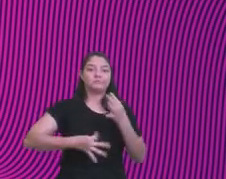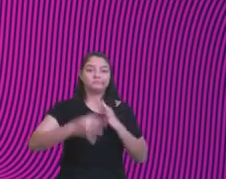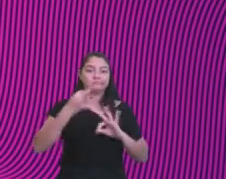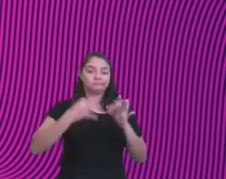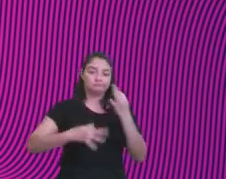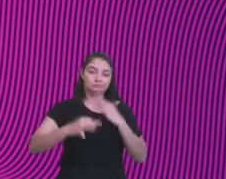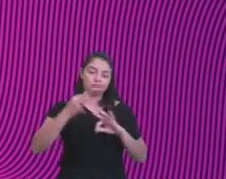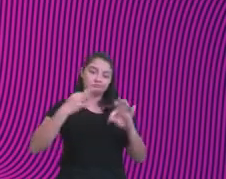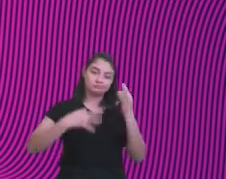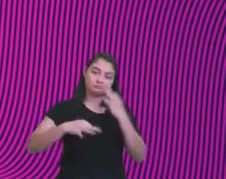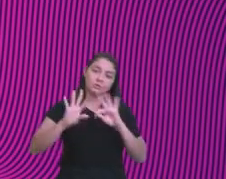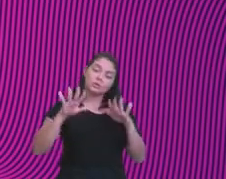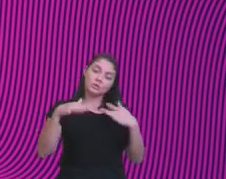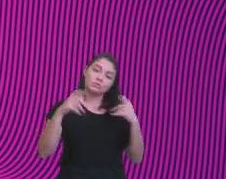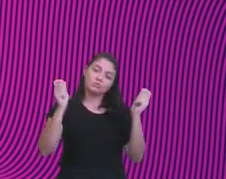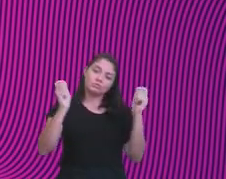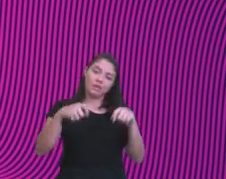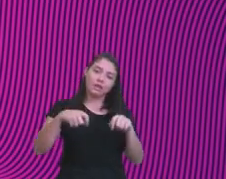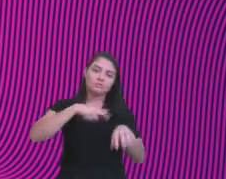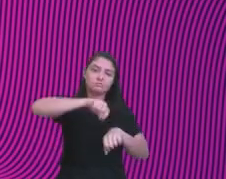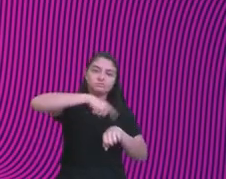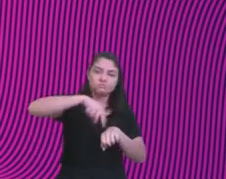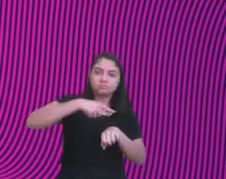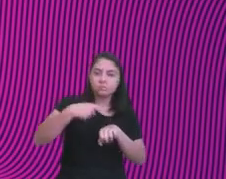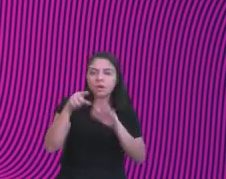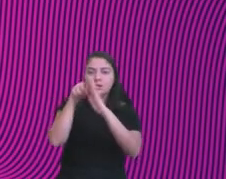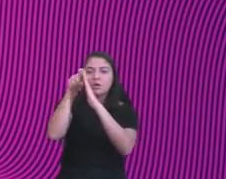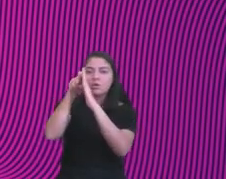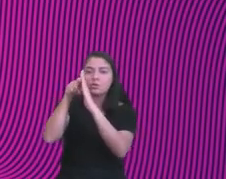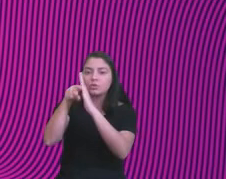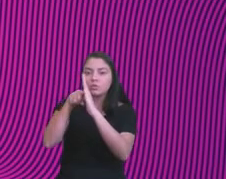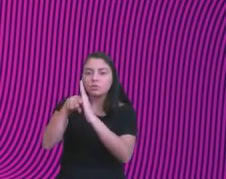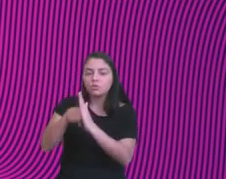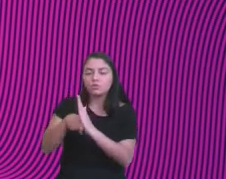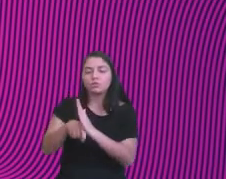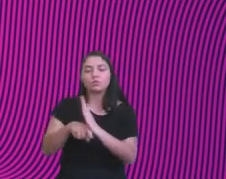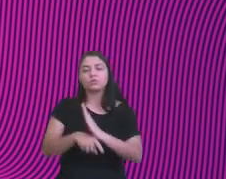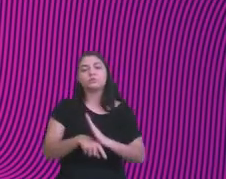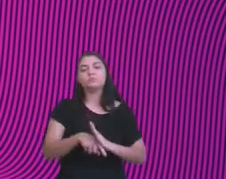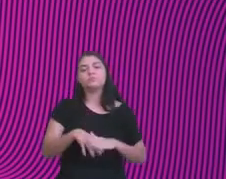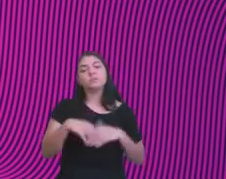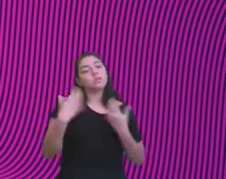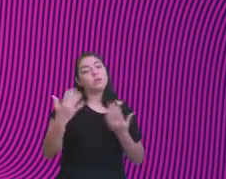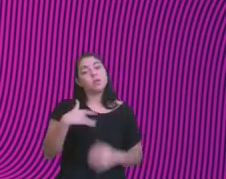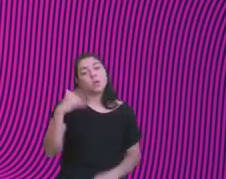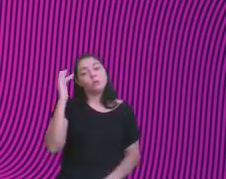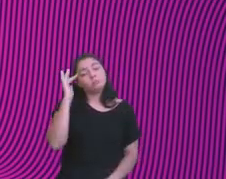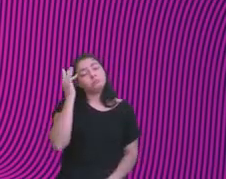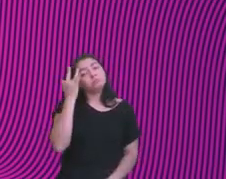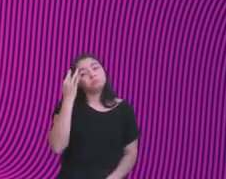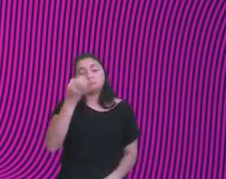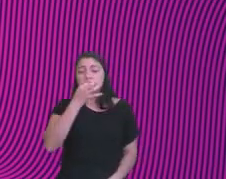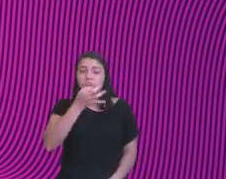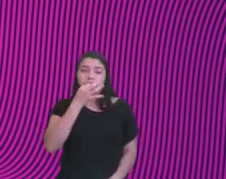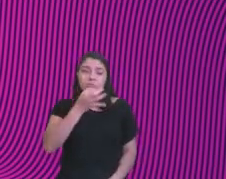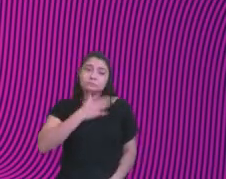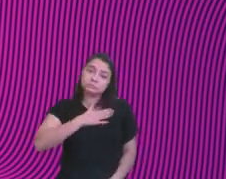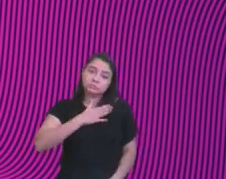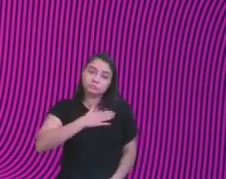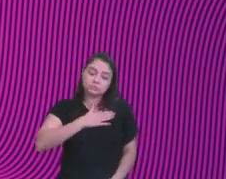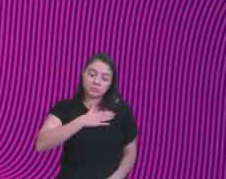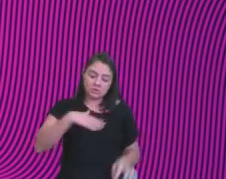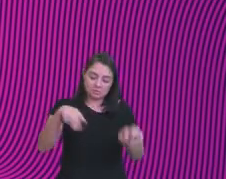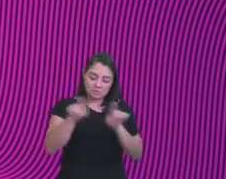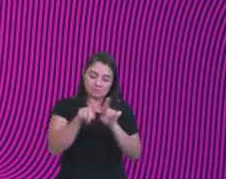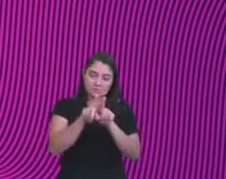do infecto ir reavaliando esse paciente também. Talvez faria isso, como se fosse radioterapia short